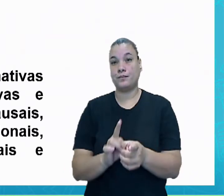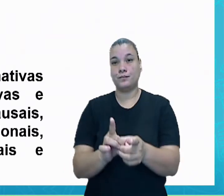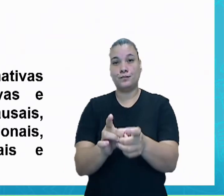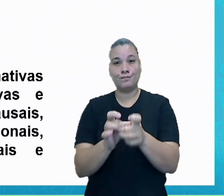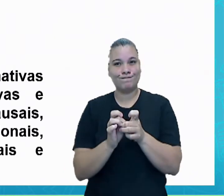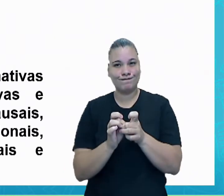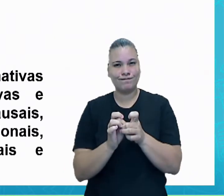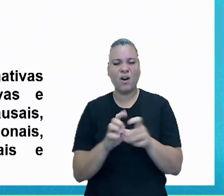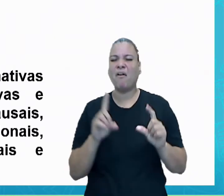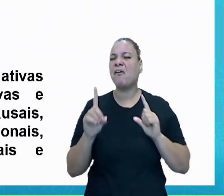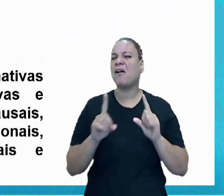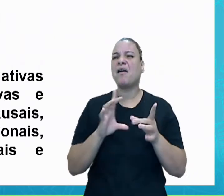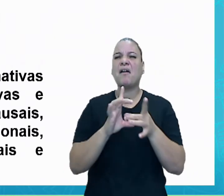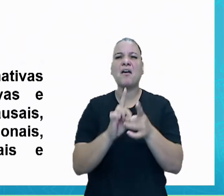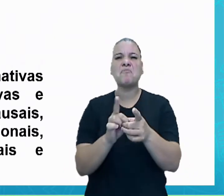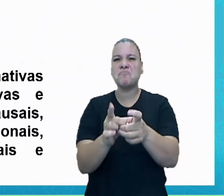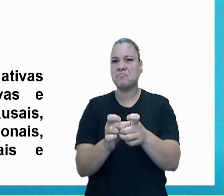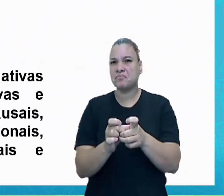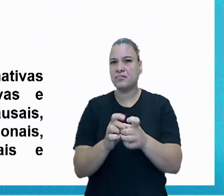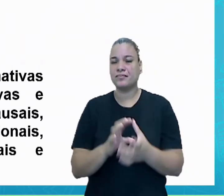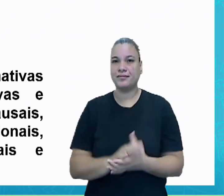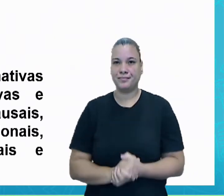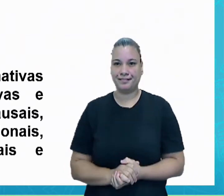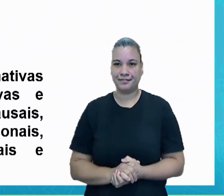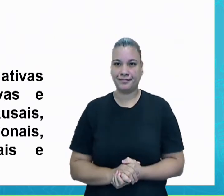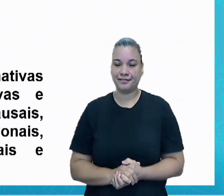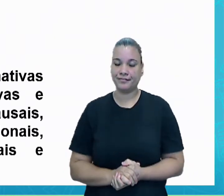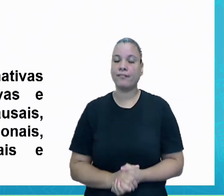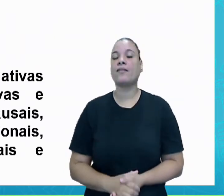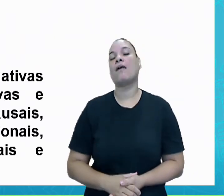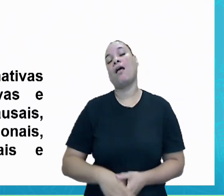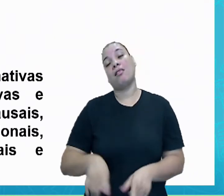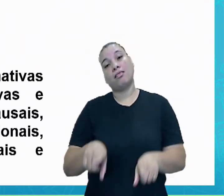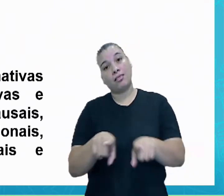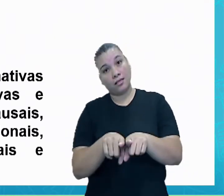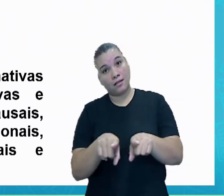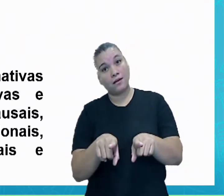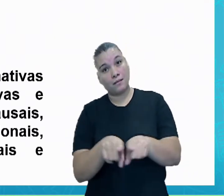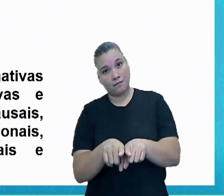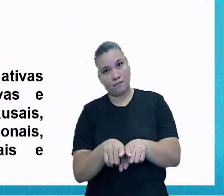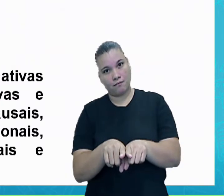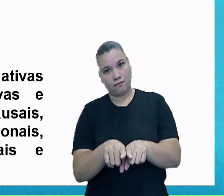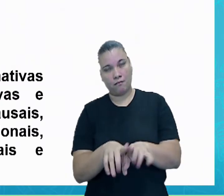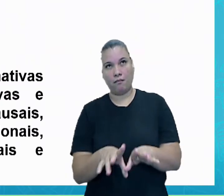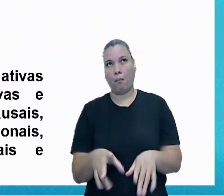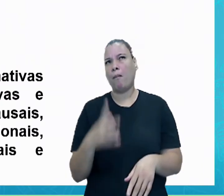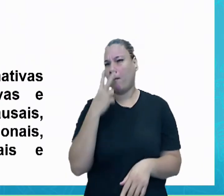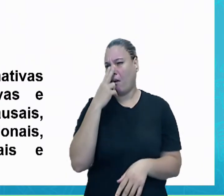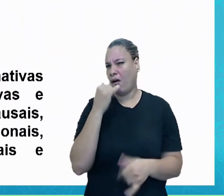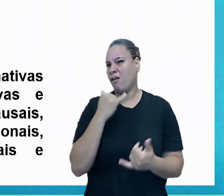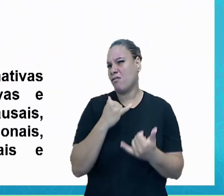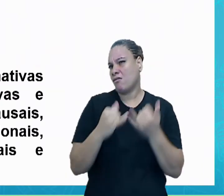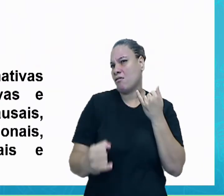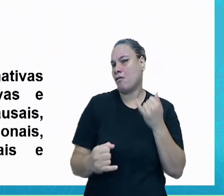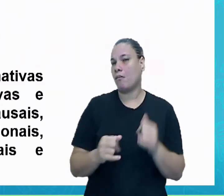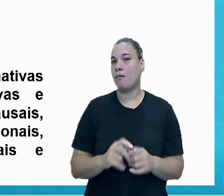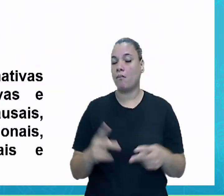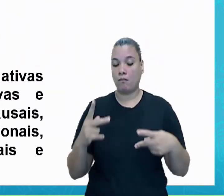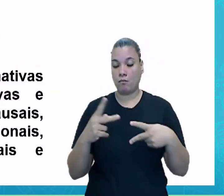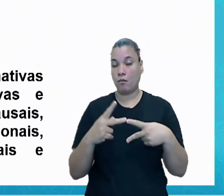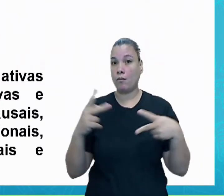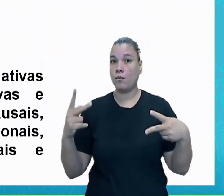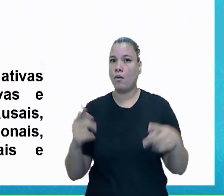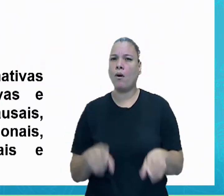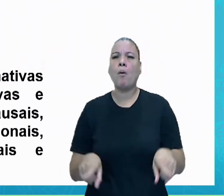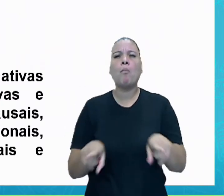Bem, a conjunção, ela também vai seguir da mesma linha da preposição, a mesma linha de raciocínio. Eu